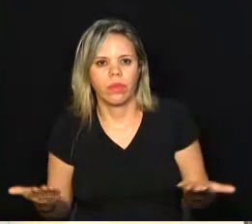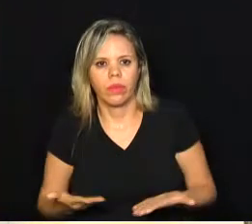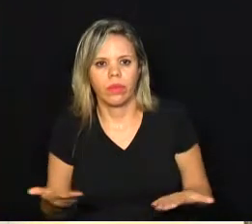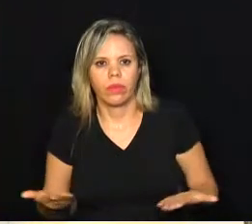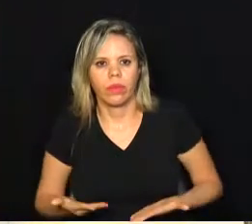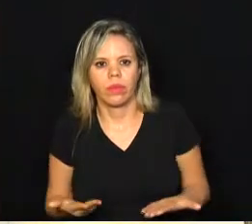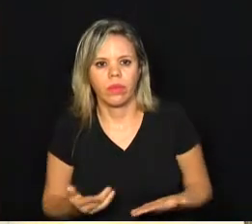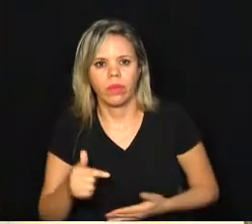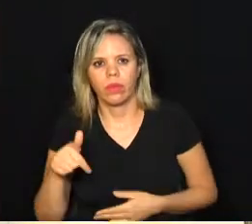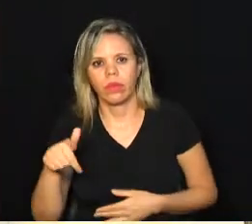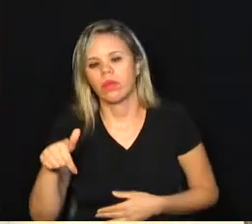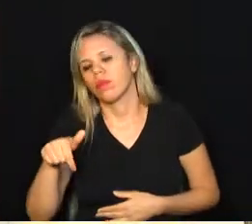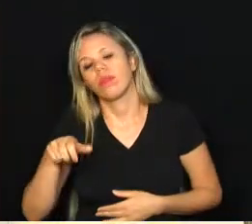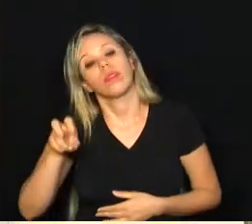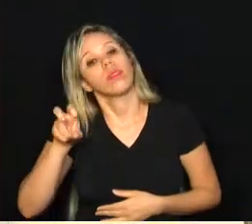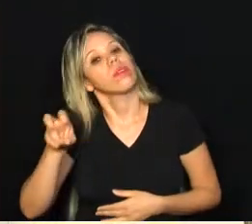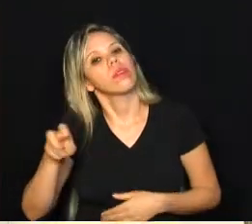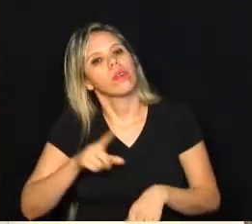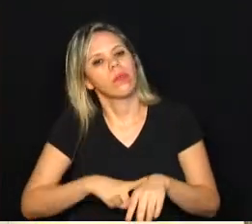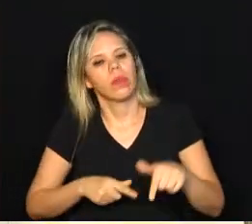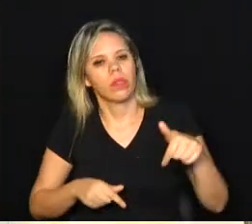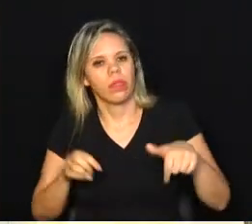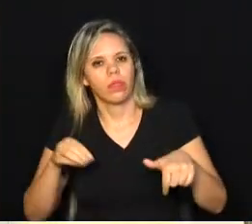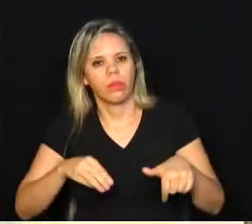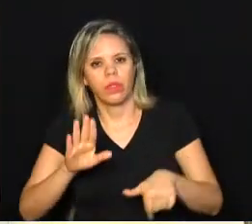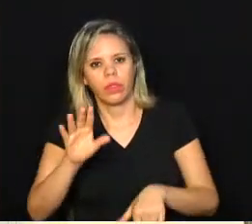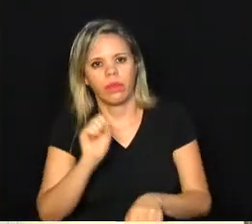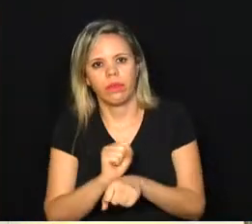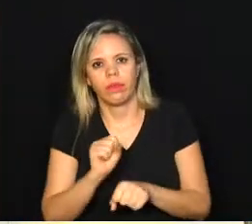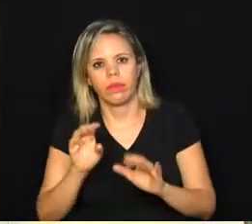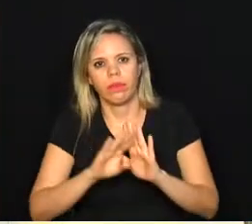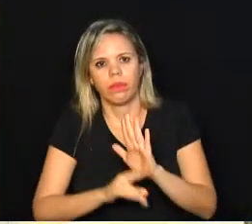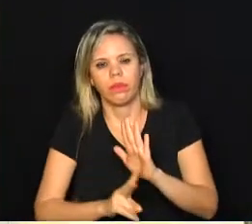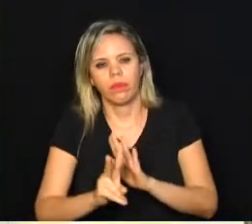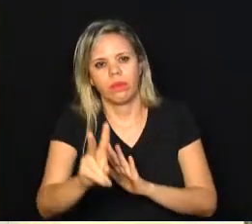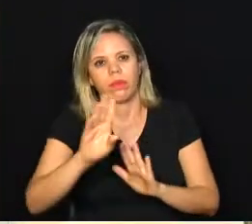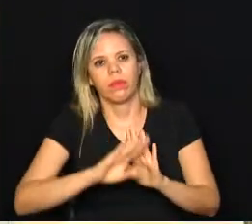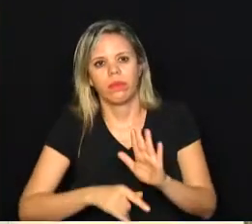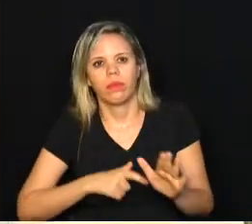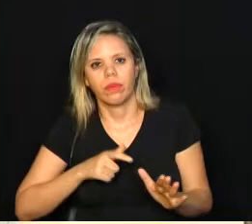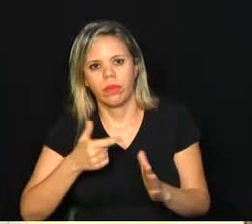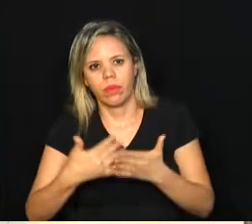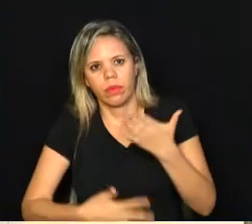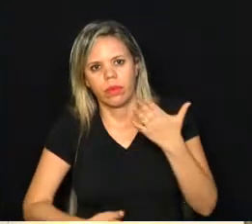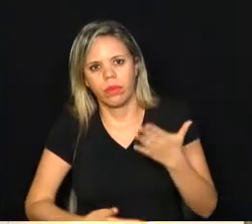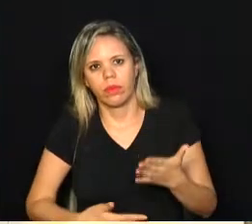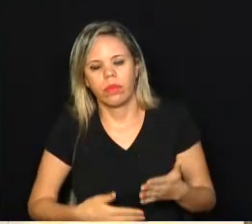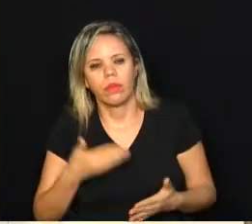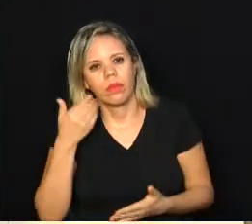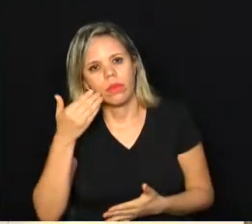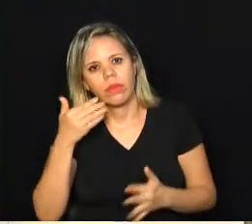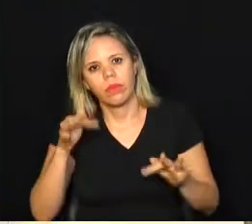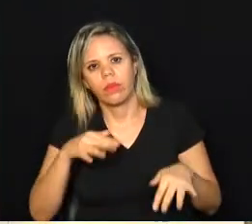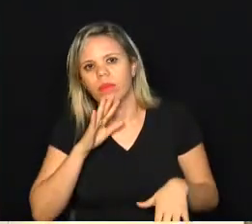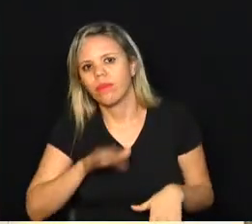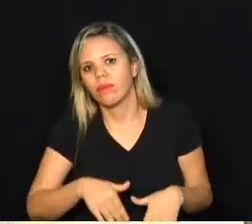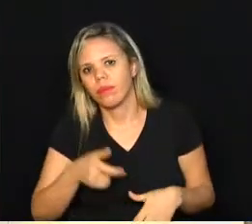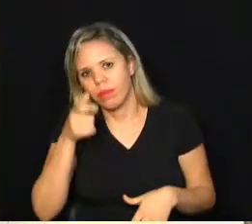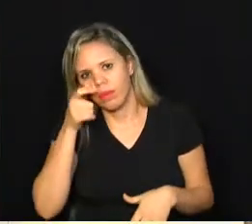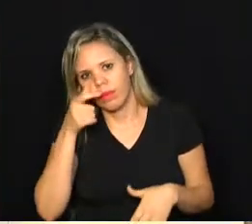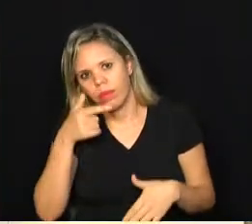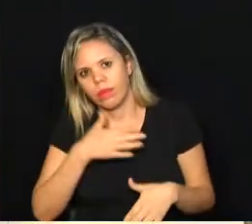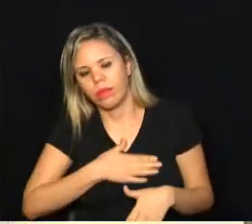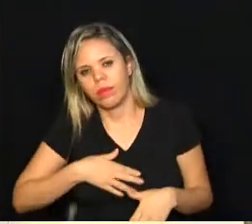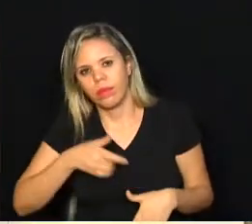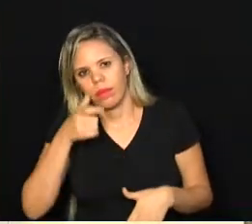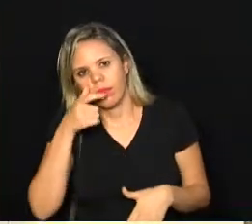às 17h07. Mas não saia daí, porque a seguir na programação, que tal aproveitar esse fim de tarde para aguçar